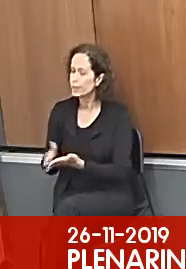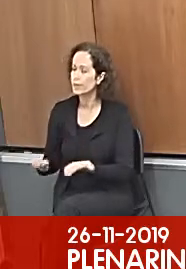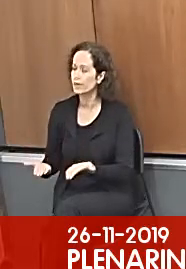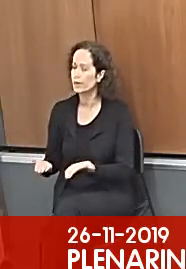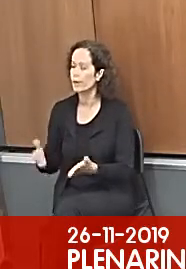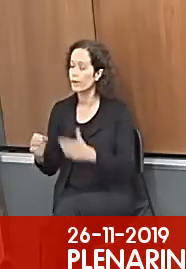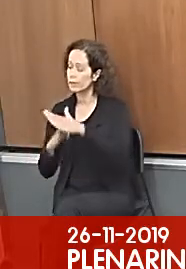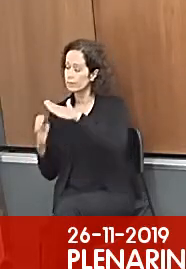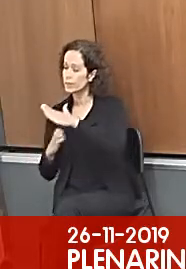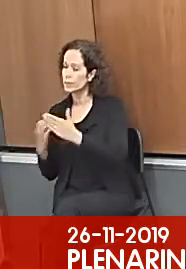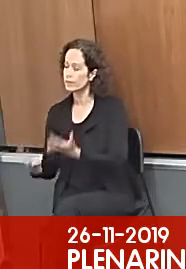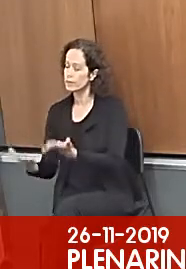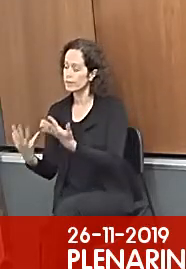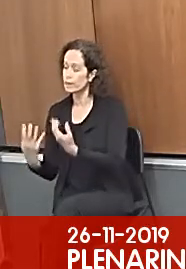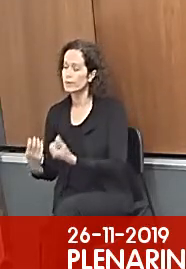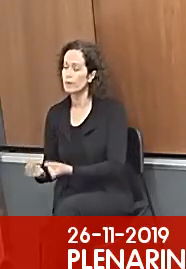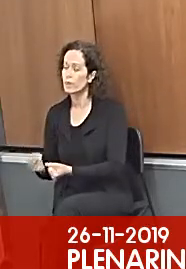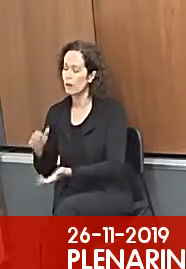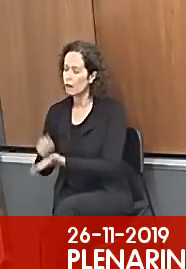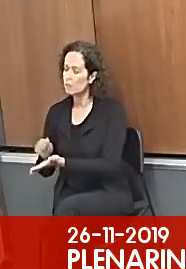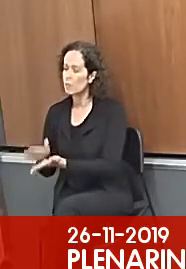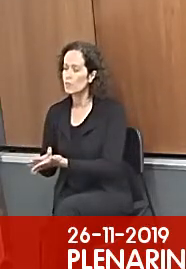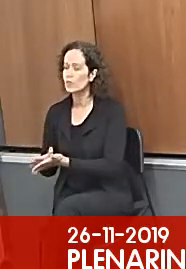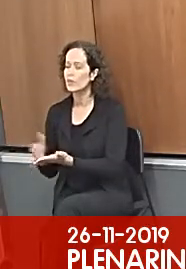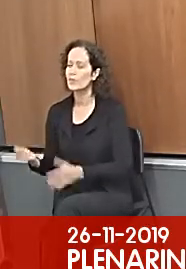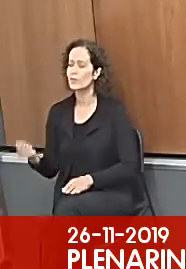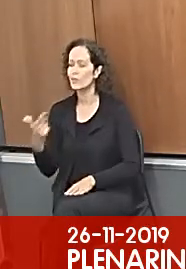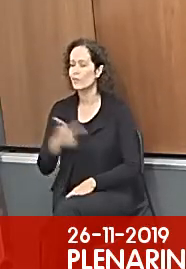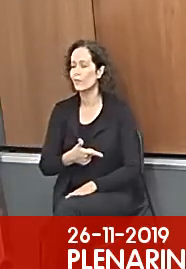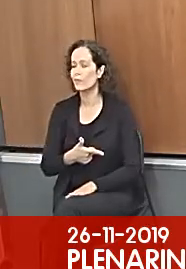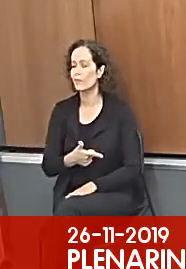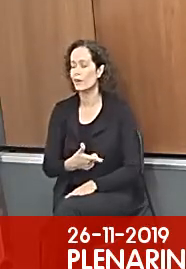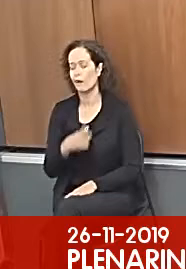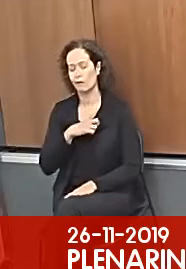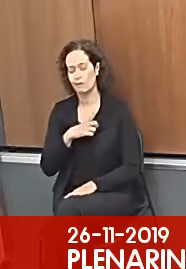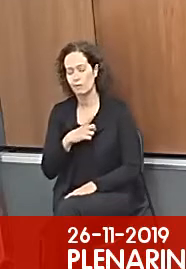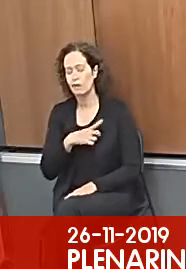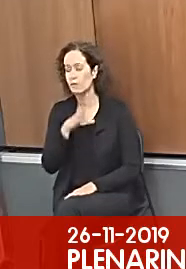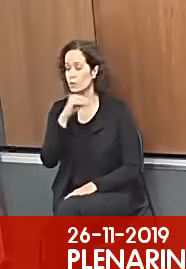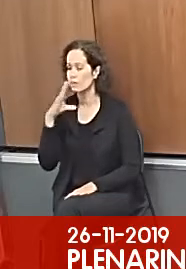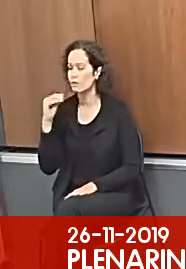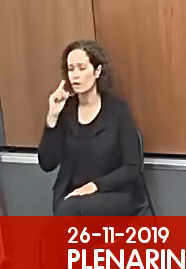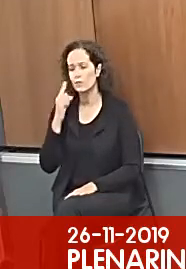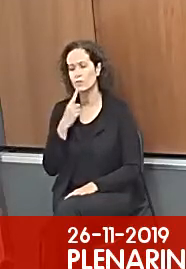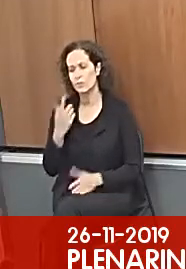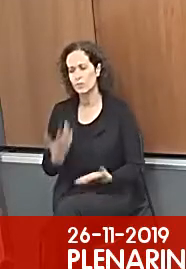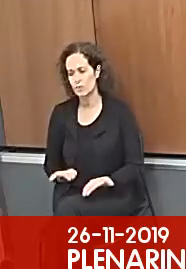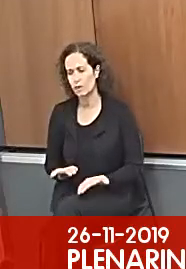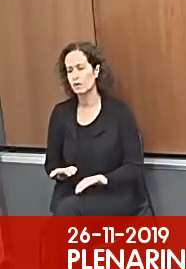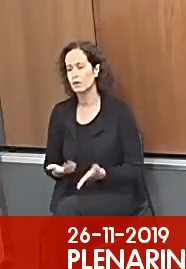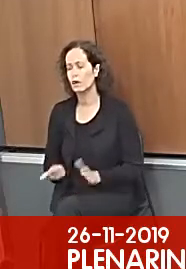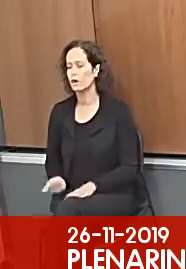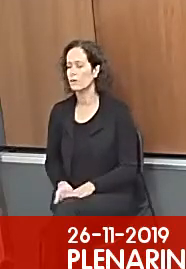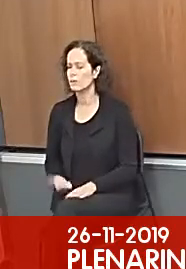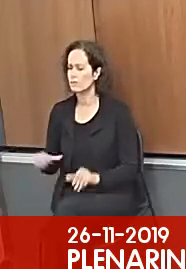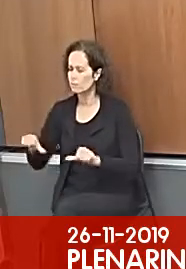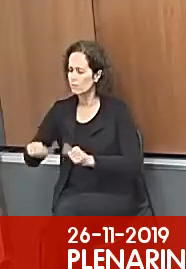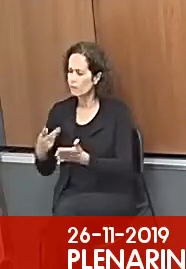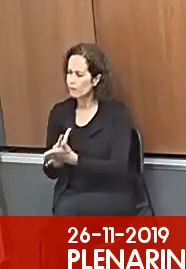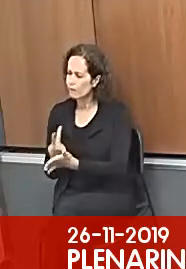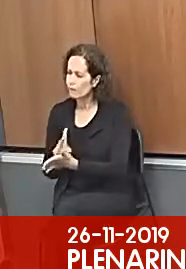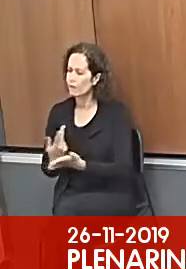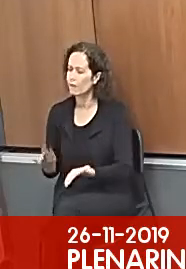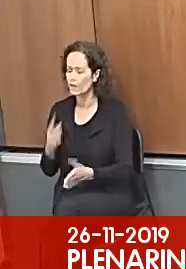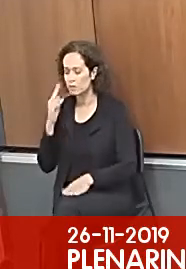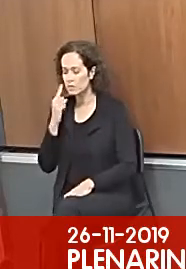tomar a multa do que colocar alguém surdo, porque algumas empresas ainda cometem esse crime de dizer que a pessoa surda